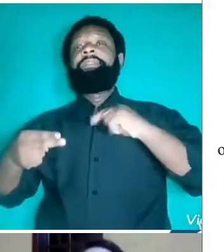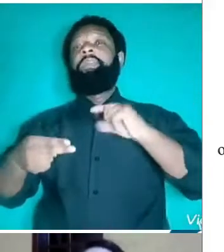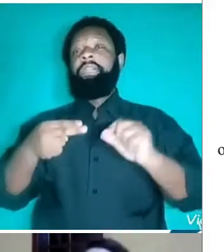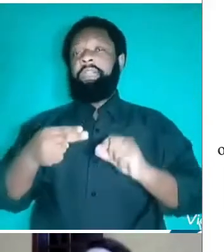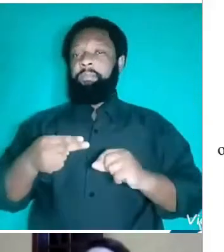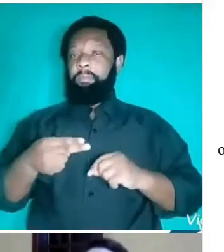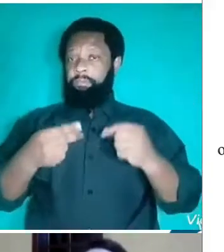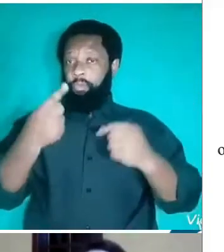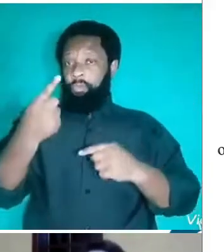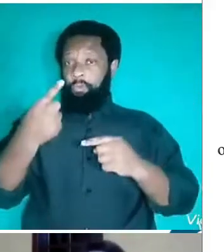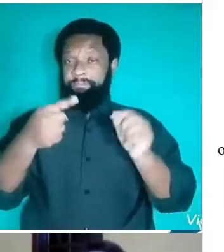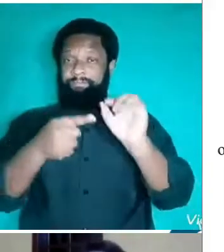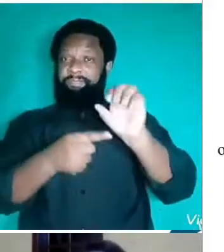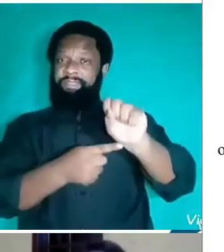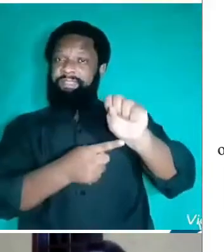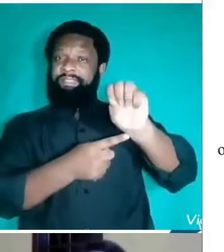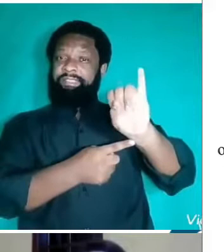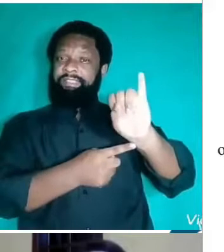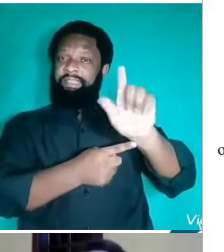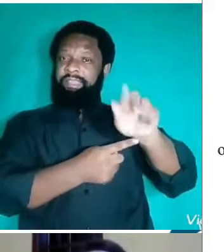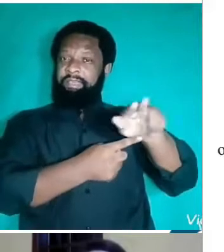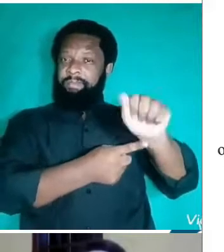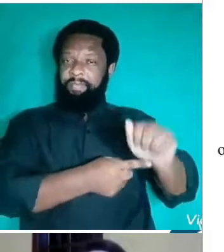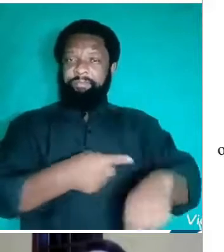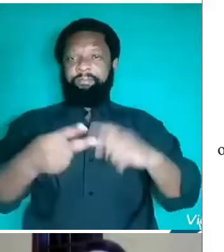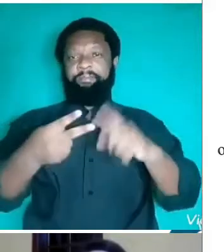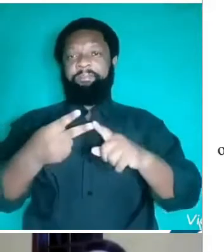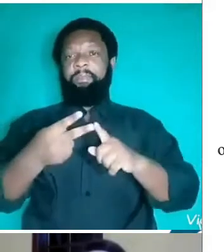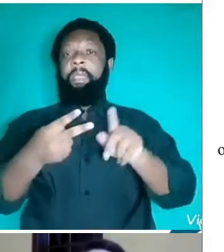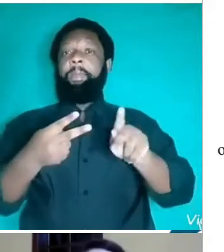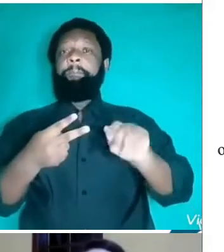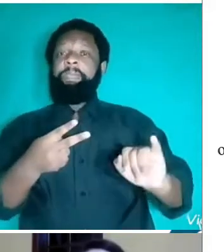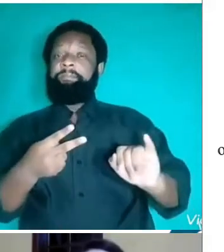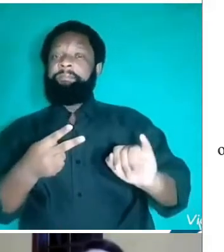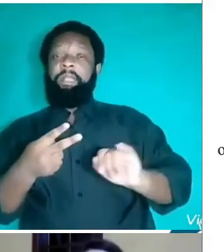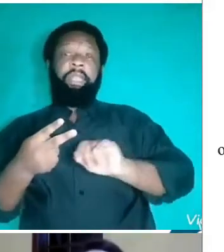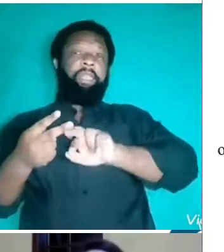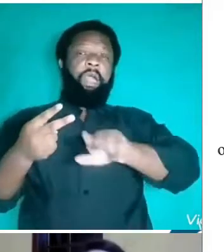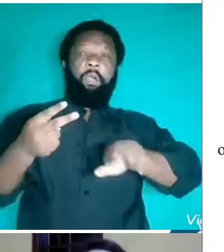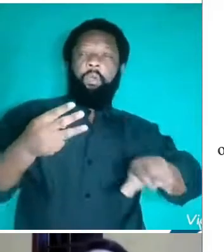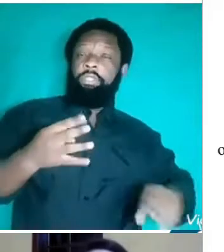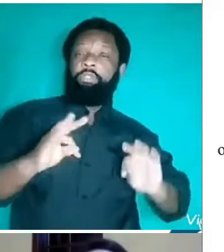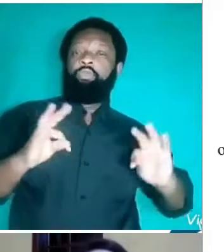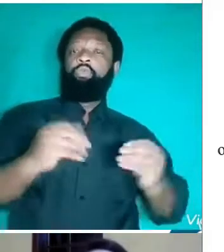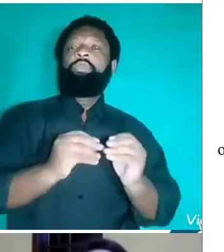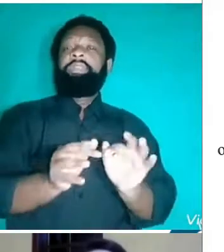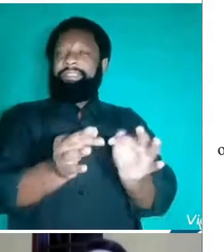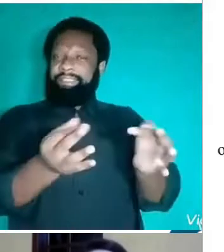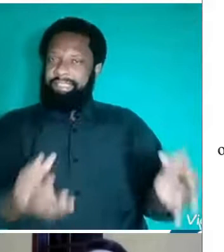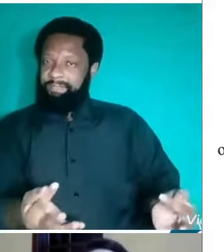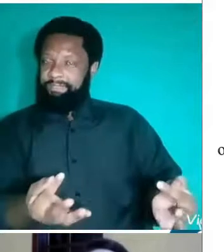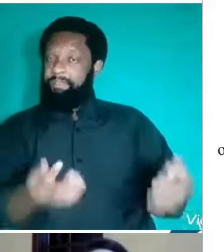nós temos uma ligação sigma e uma ligação pi. As demais, todas são